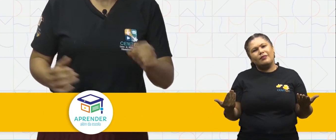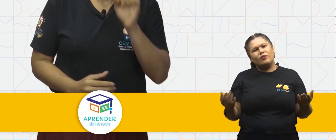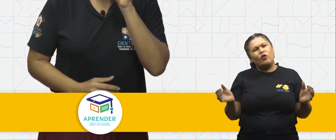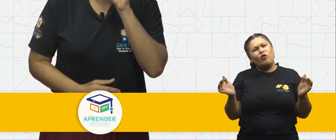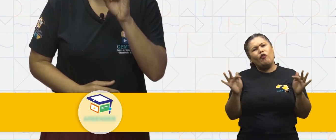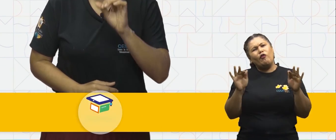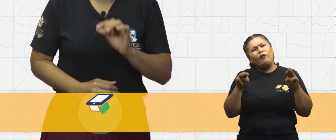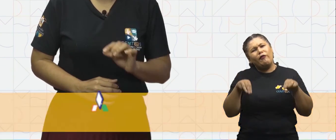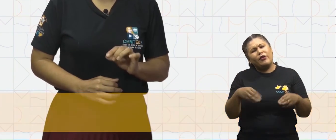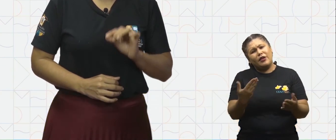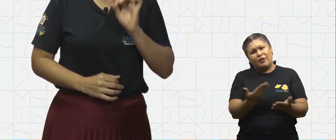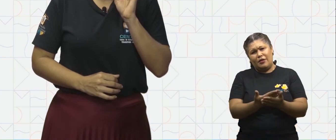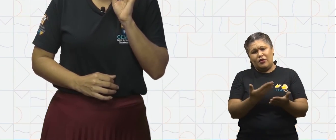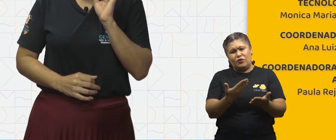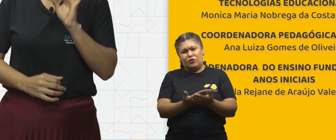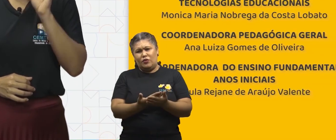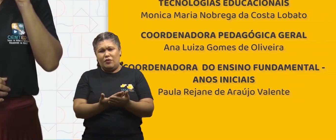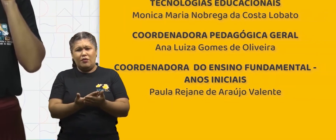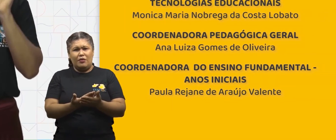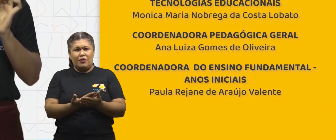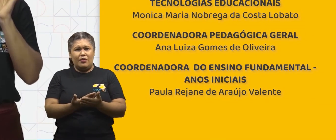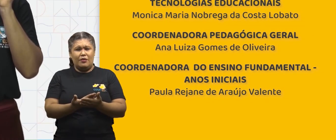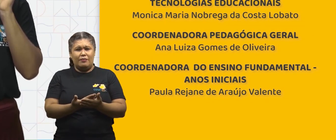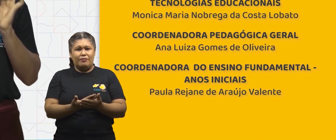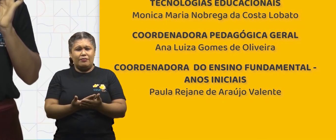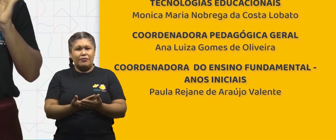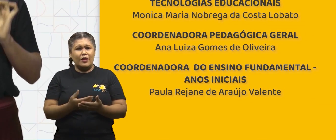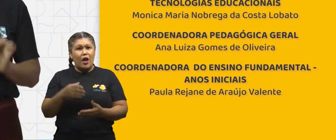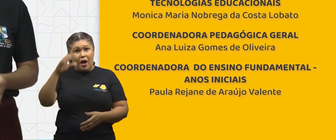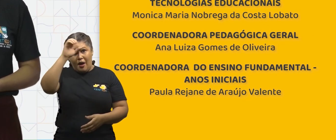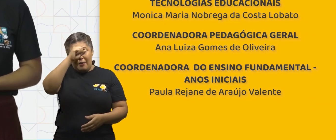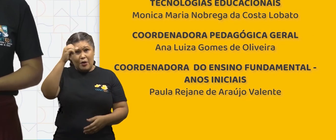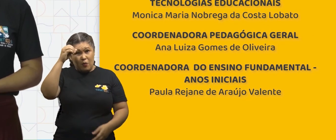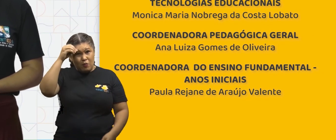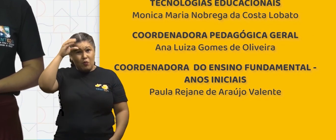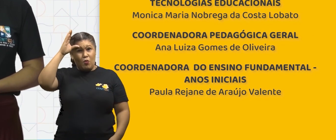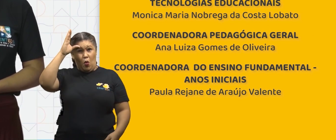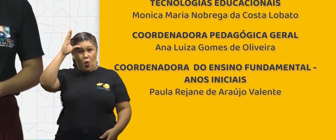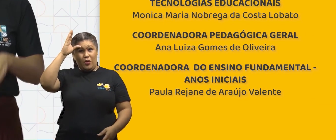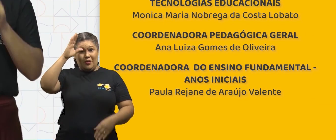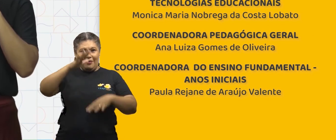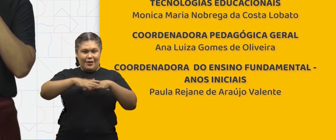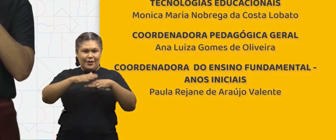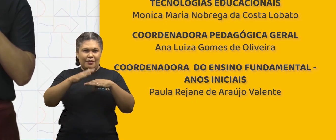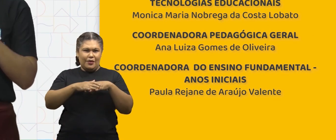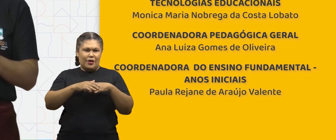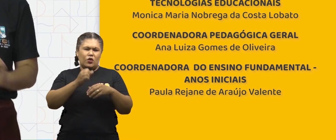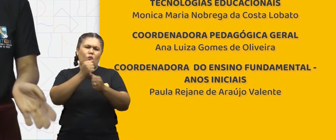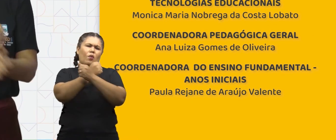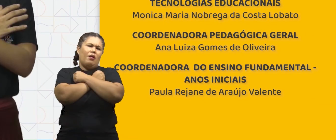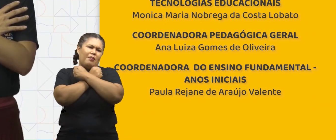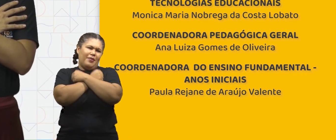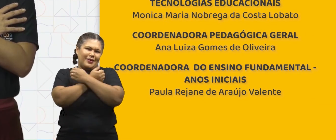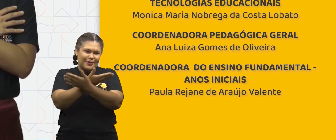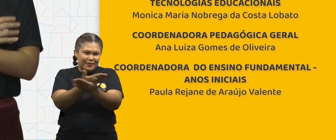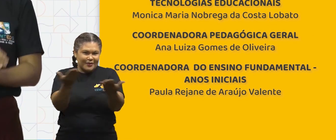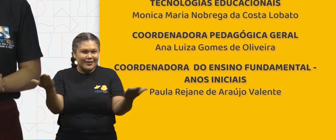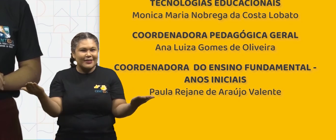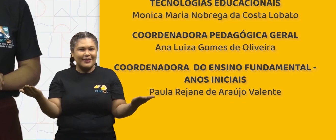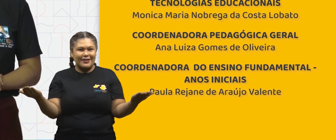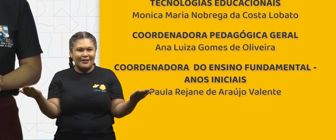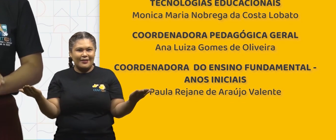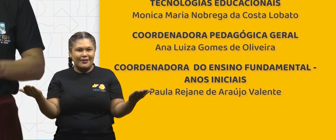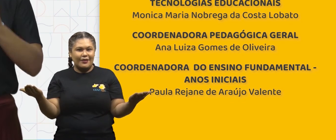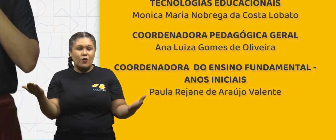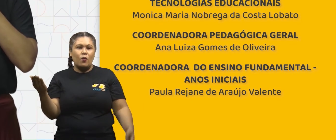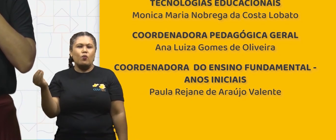Agora, terminamos mais uma aula cheia de descobertas sobre a matemática. Deixo aqui um grande